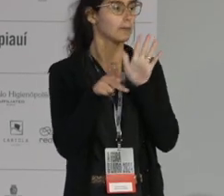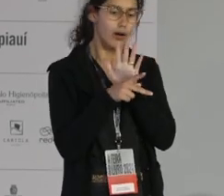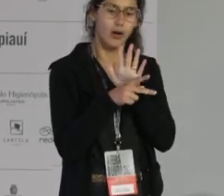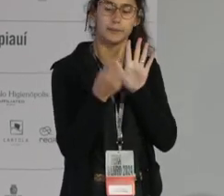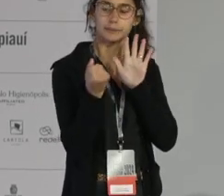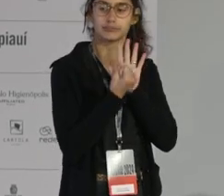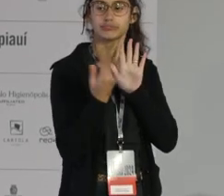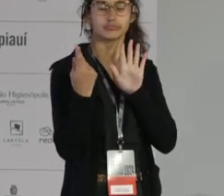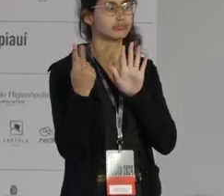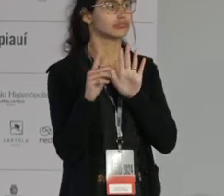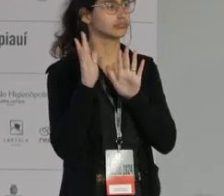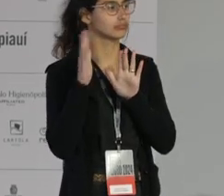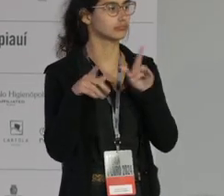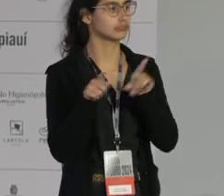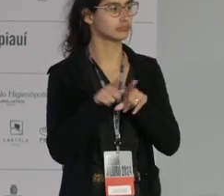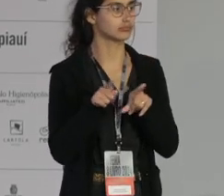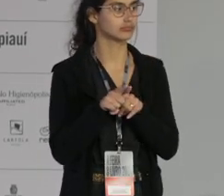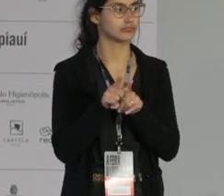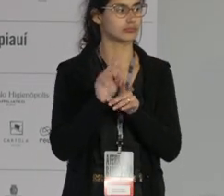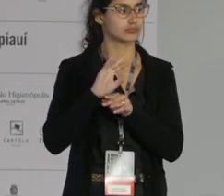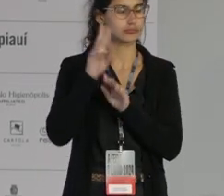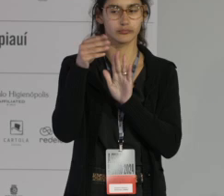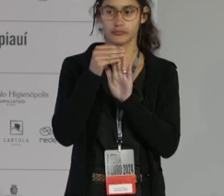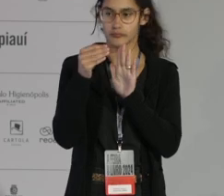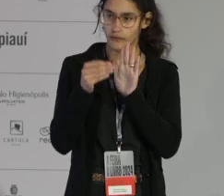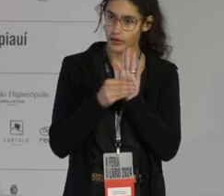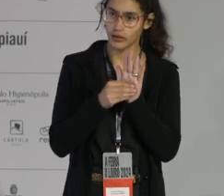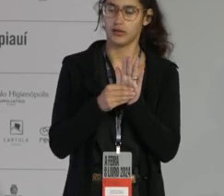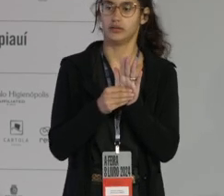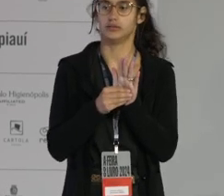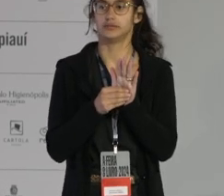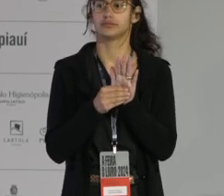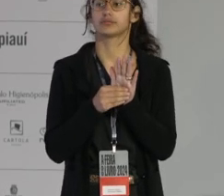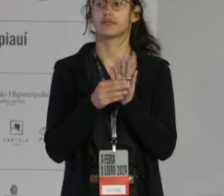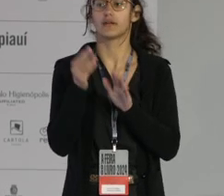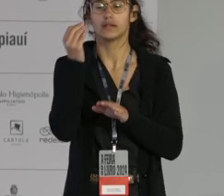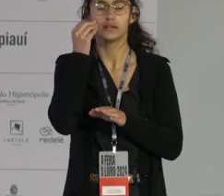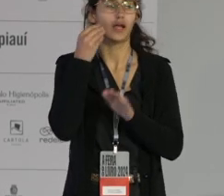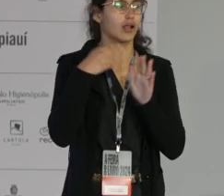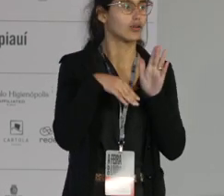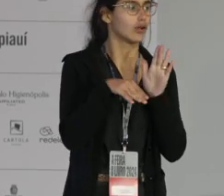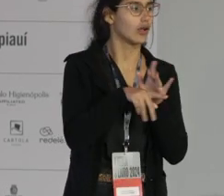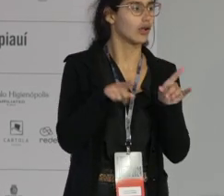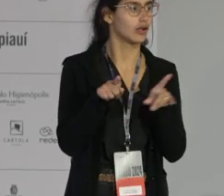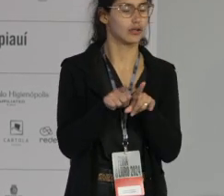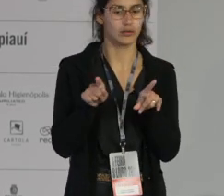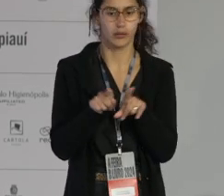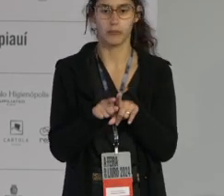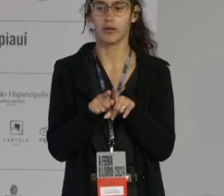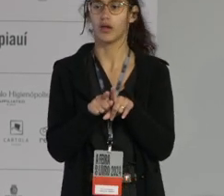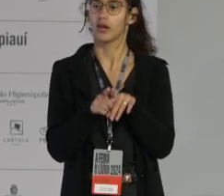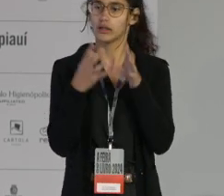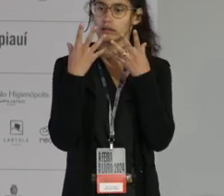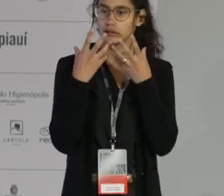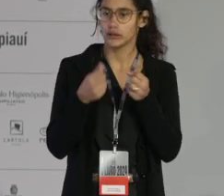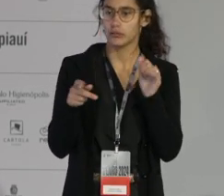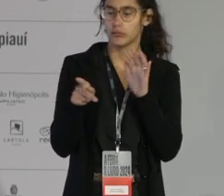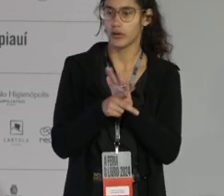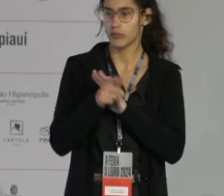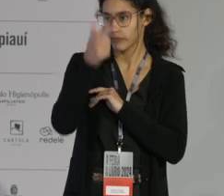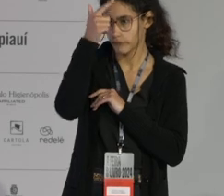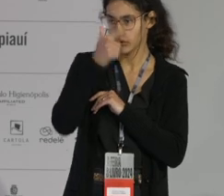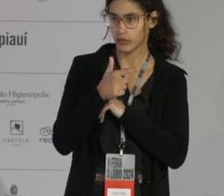dele. Porque ele já está, assim, cristalizado, e, assim, ele tenta chegar a uma aceitação da própria